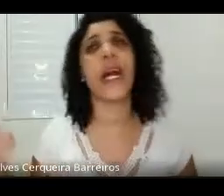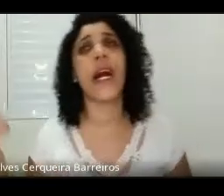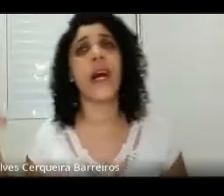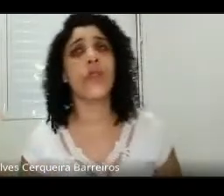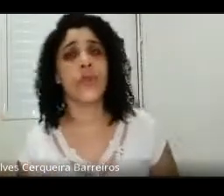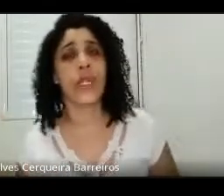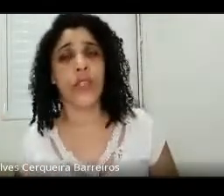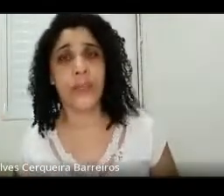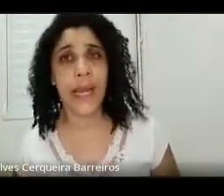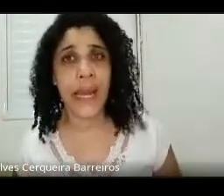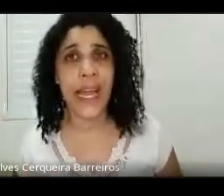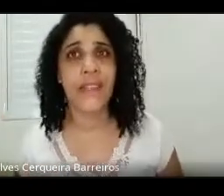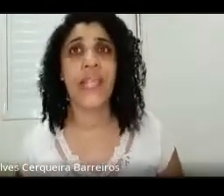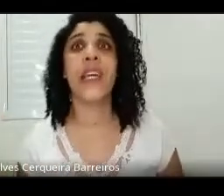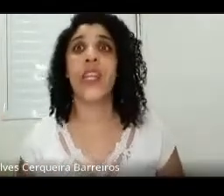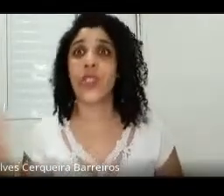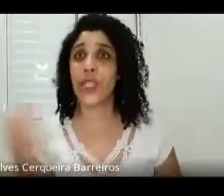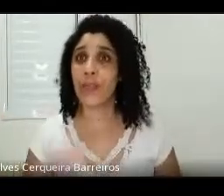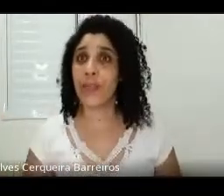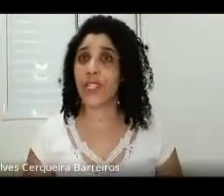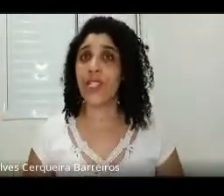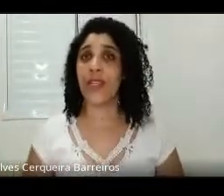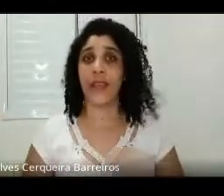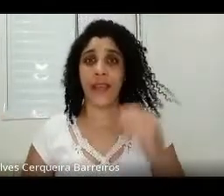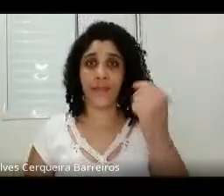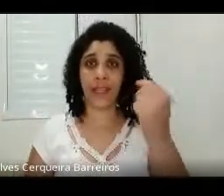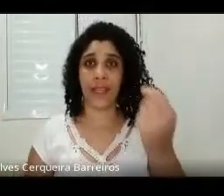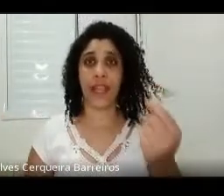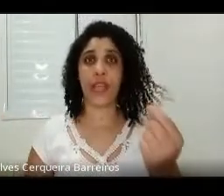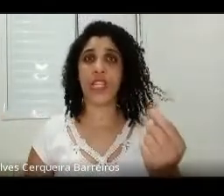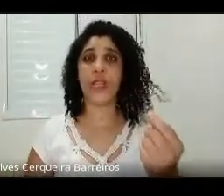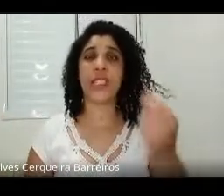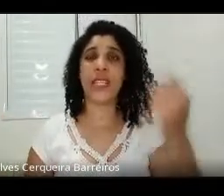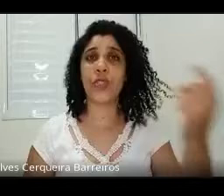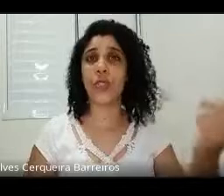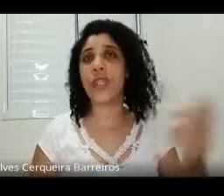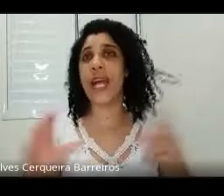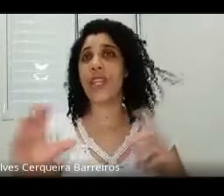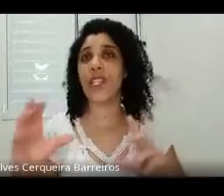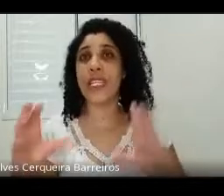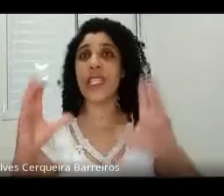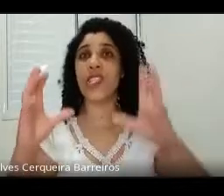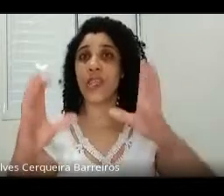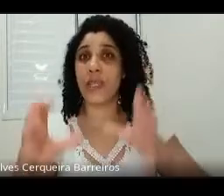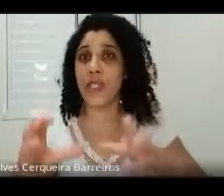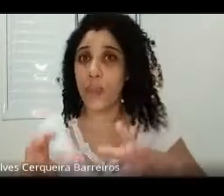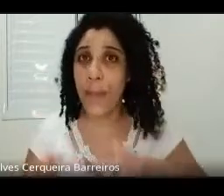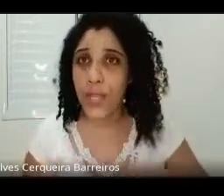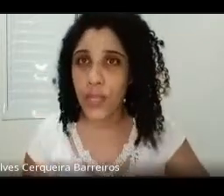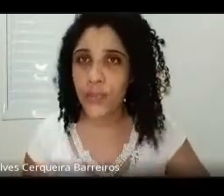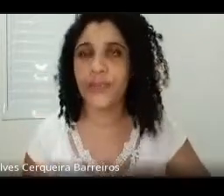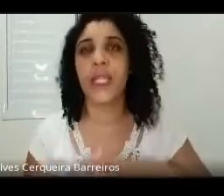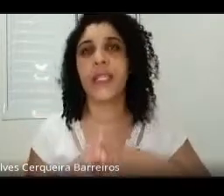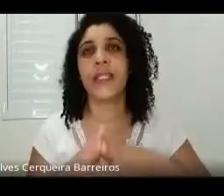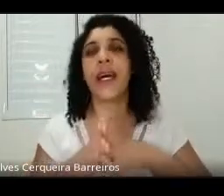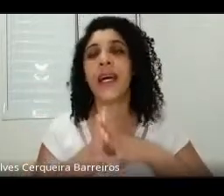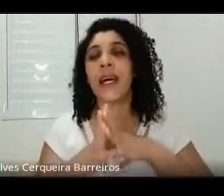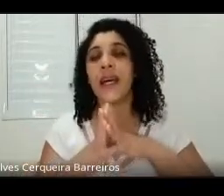novo sinal, uma nova palavra. Justamente é o que a gente chama de descontinuidade e chama também de par